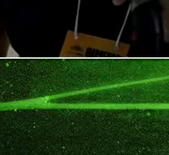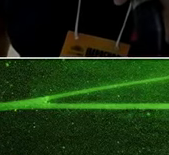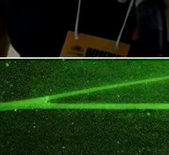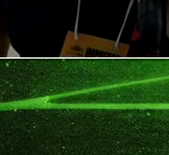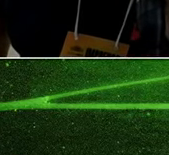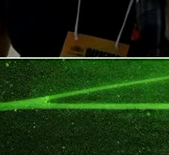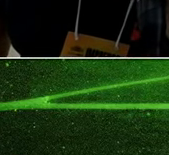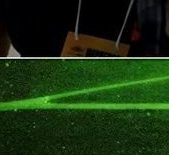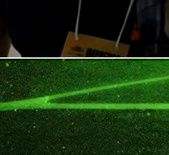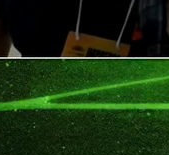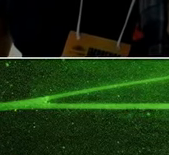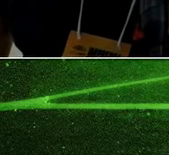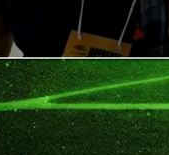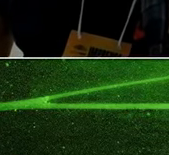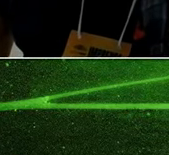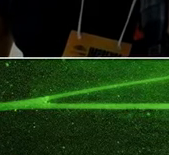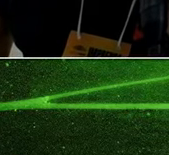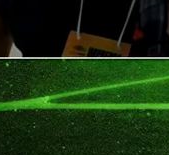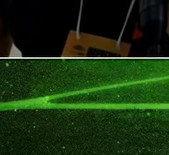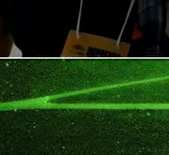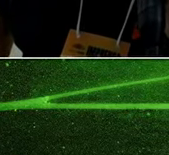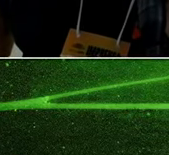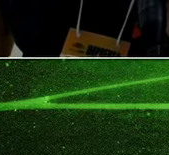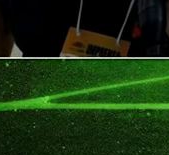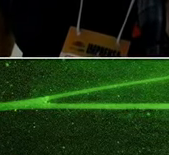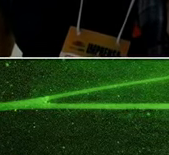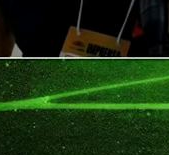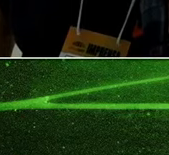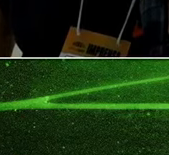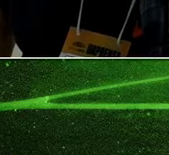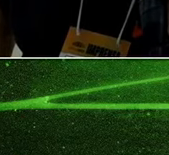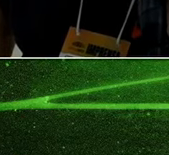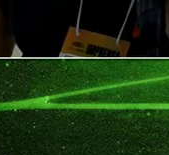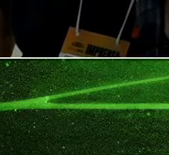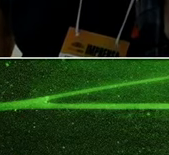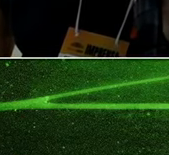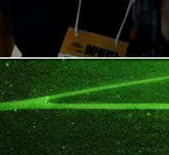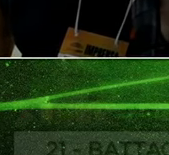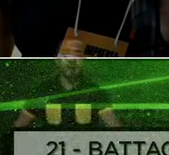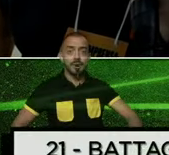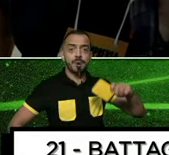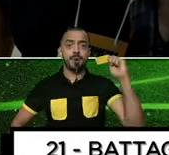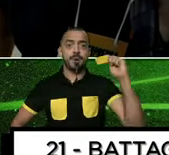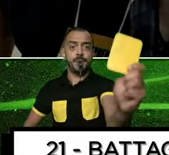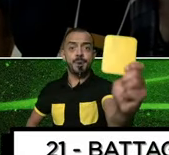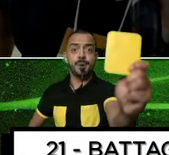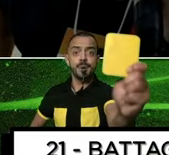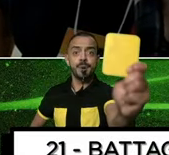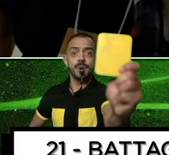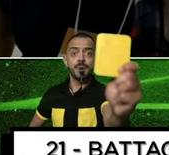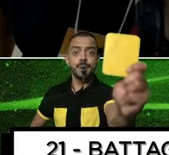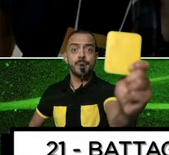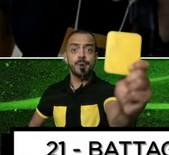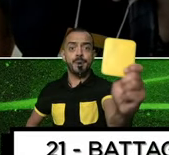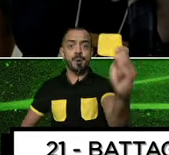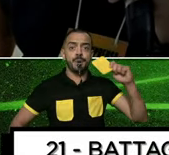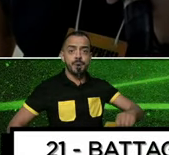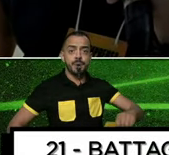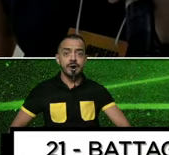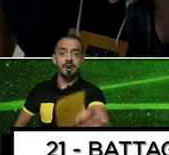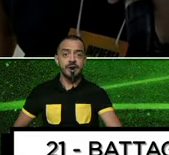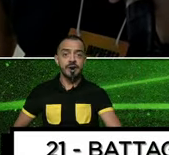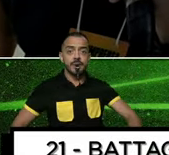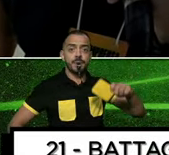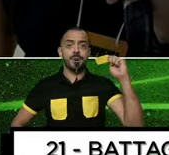P Esse é um torcedor aqui do meu lado é um torcedor aí tá meio a gente faz uma transmissão sem emoção gado Olha o Cruzeiro